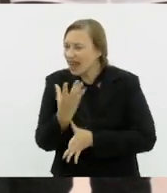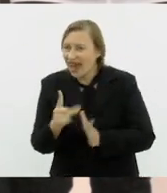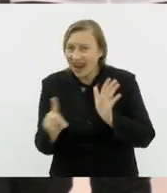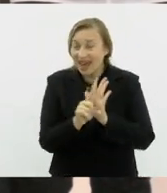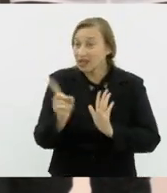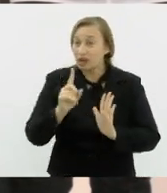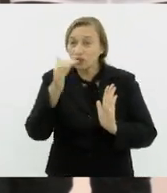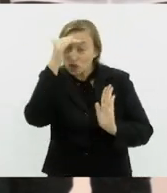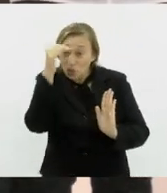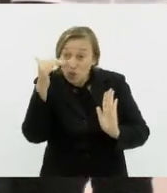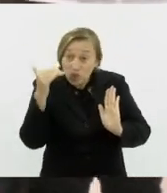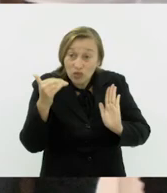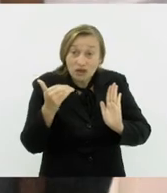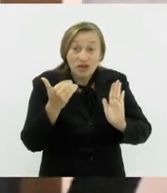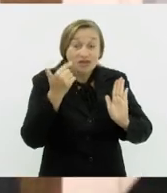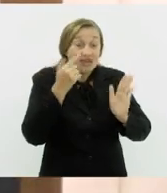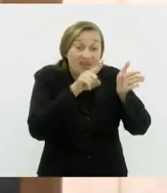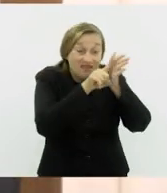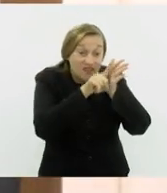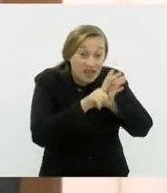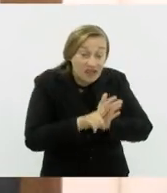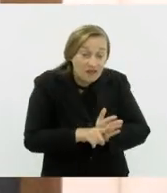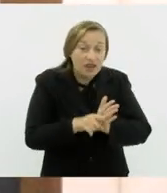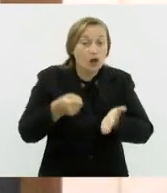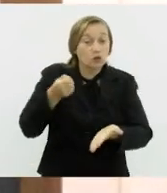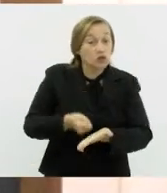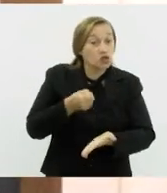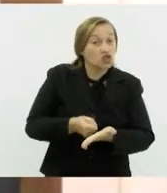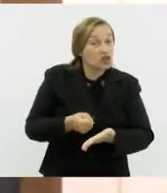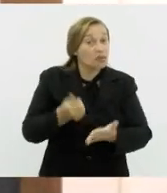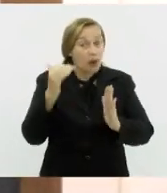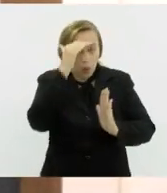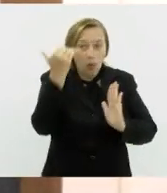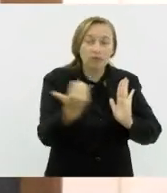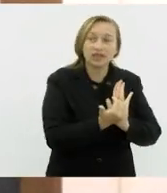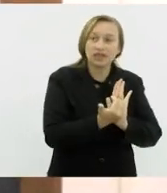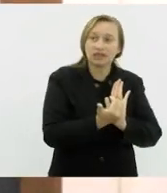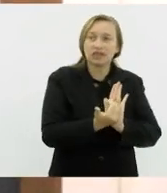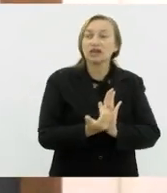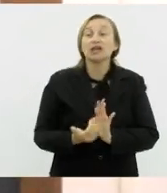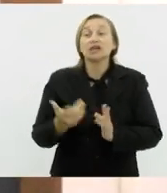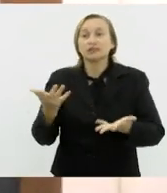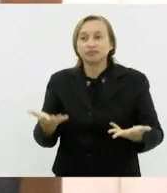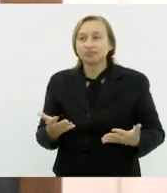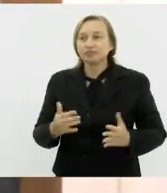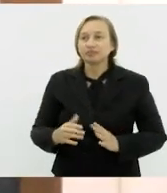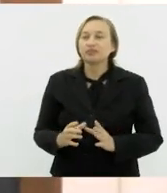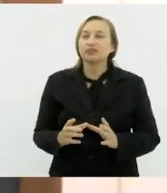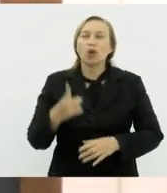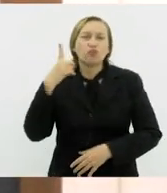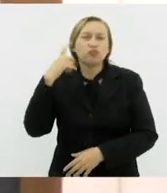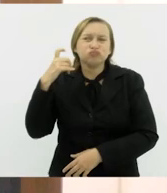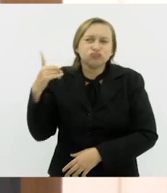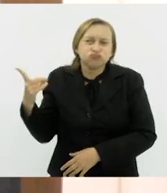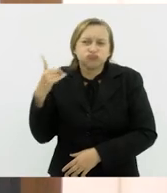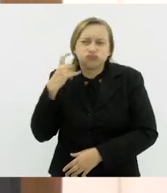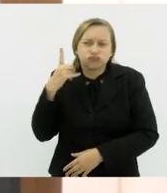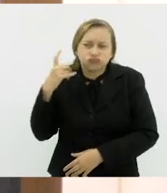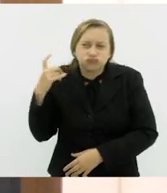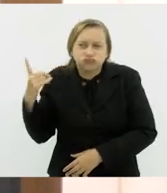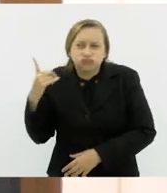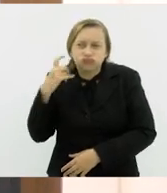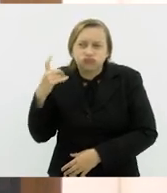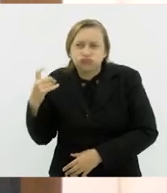fazer isso que o deputado Mink faz muito bem, exigir o cumprimento. E nesse aspecto de poluição sonora, gente, o Rio